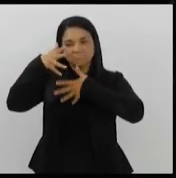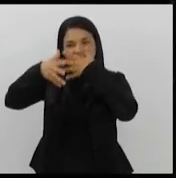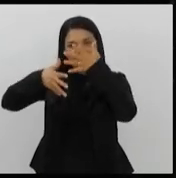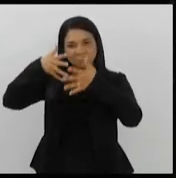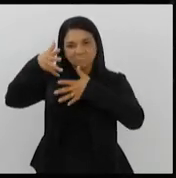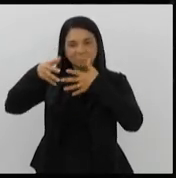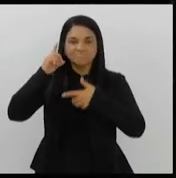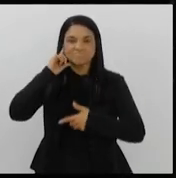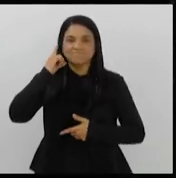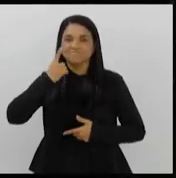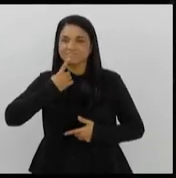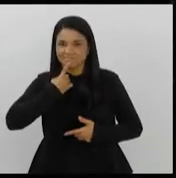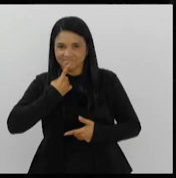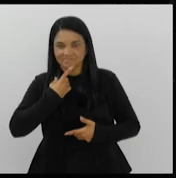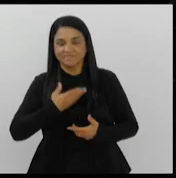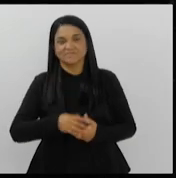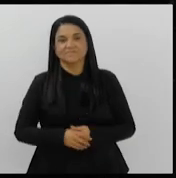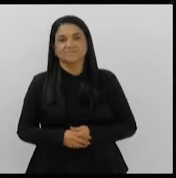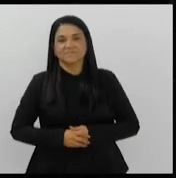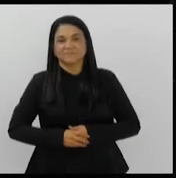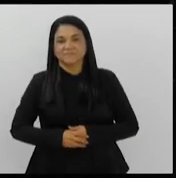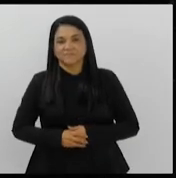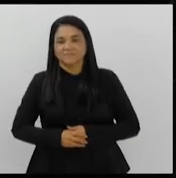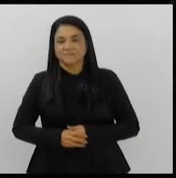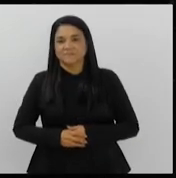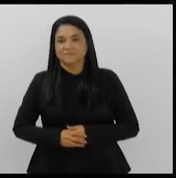deficientes auditivos.